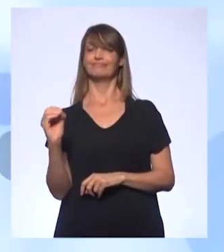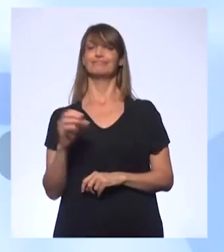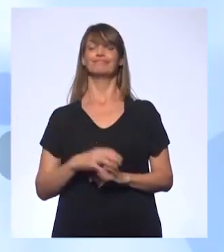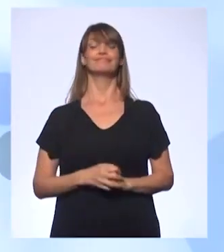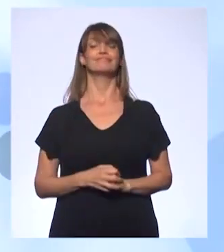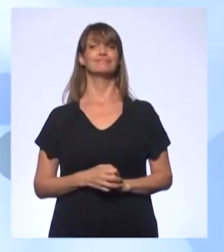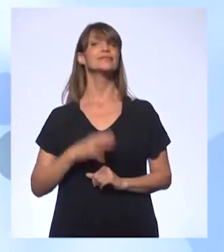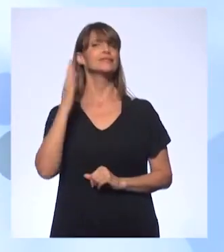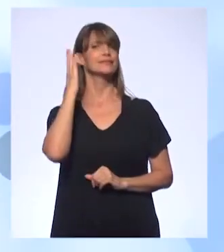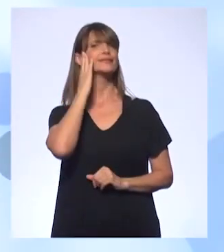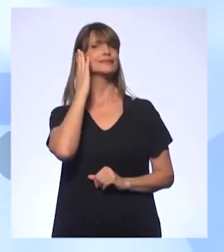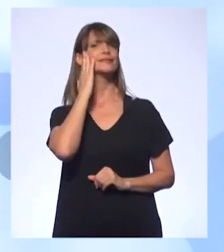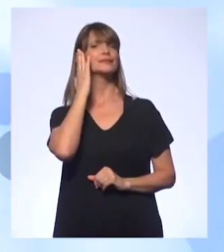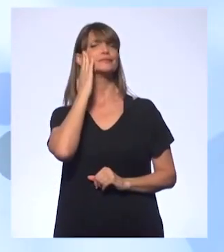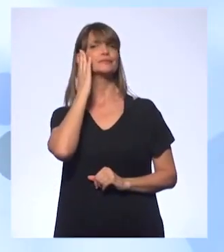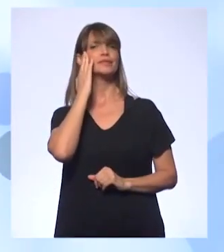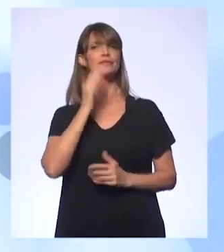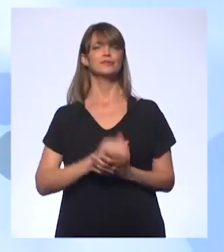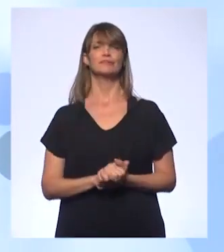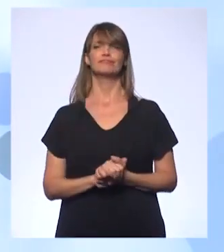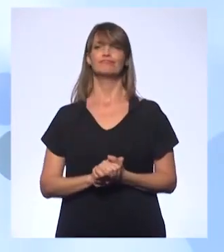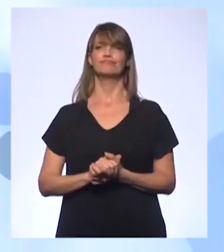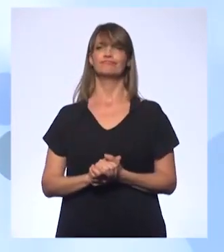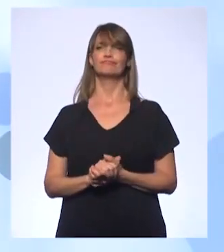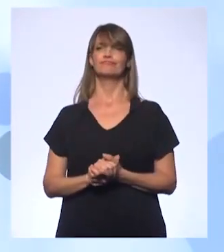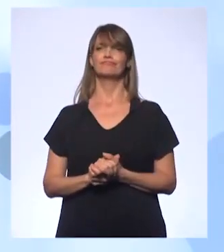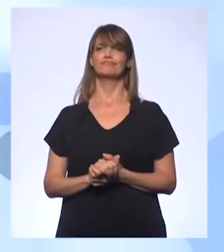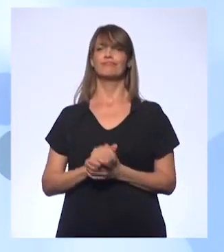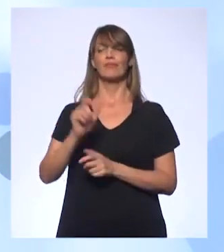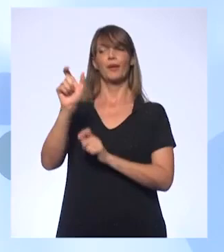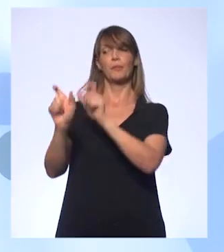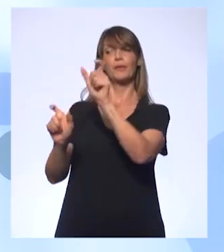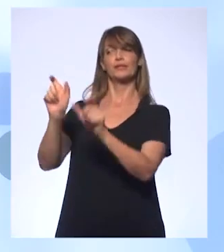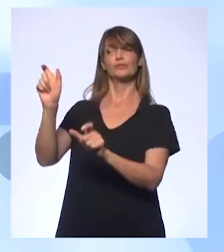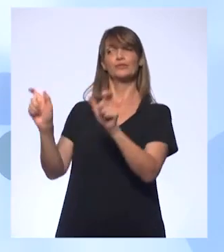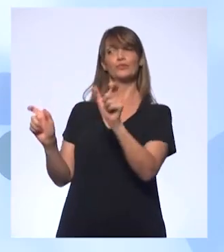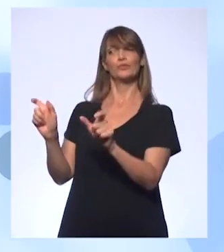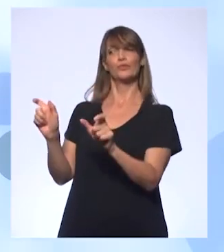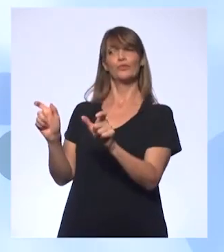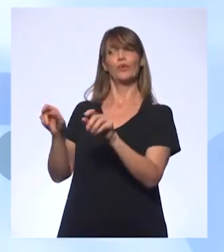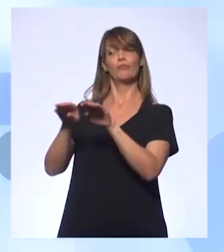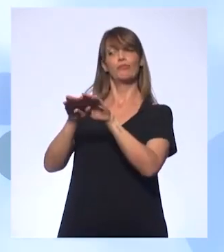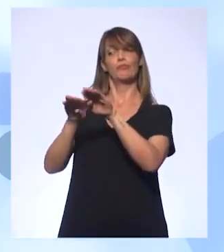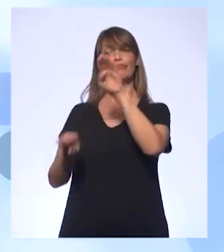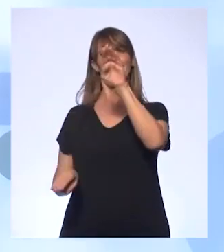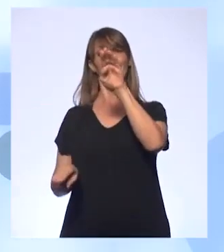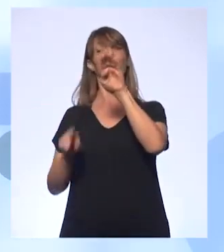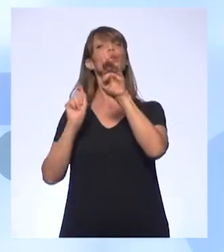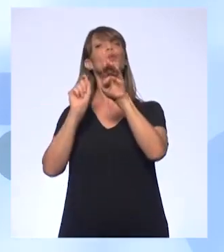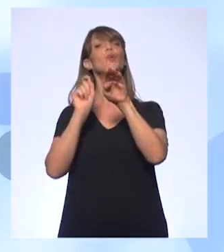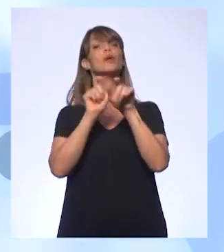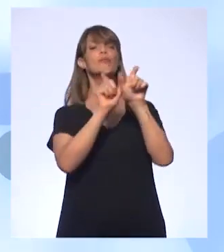nós sabemos, alguns são mais desiguais do que outros. Então, vamos aí